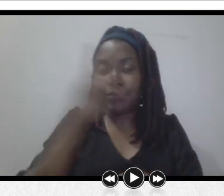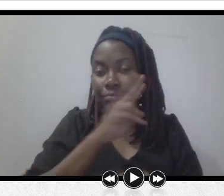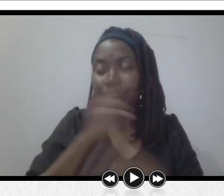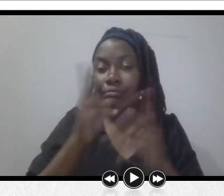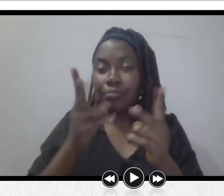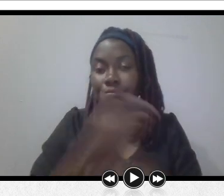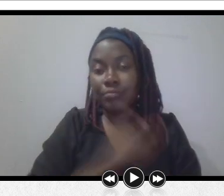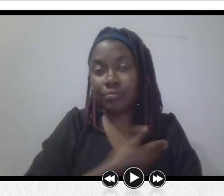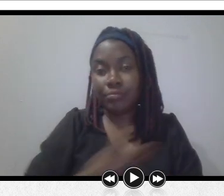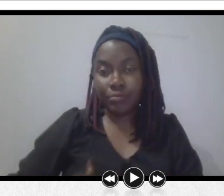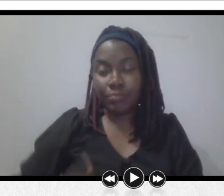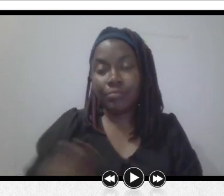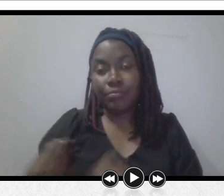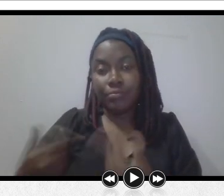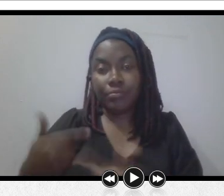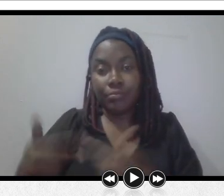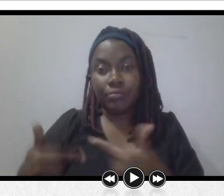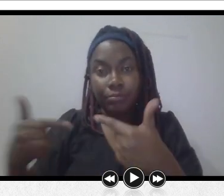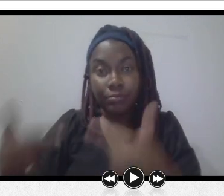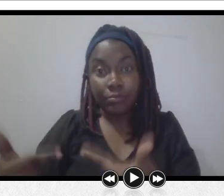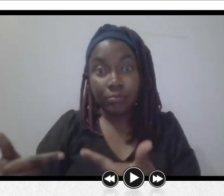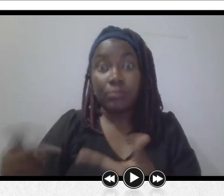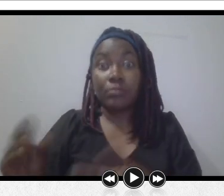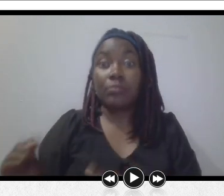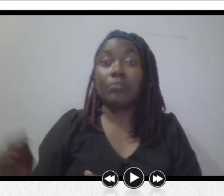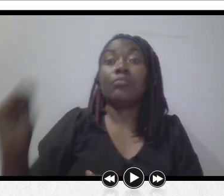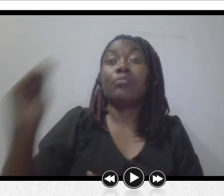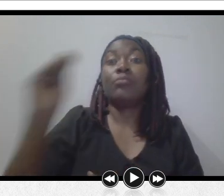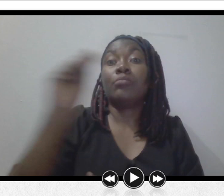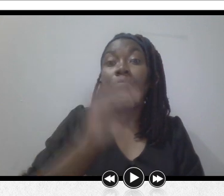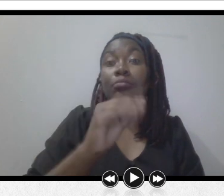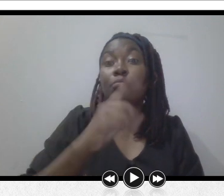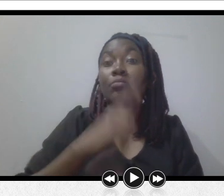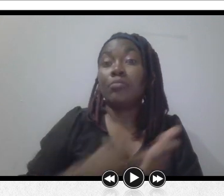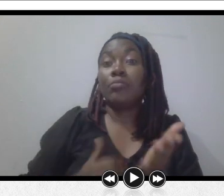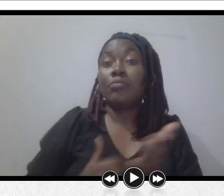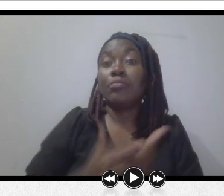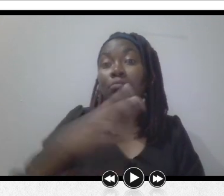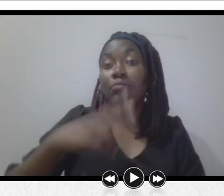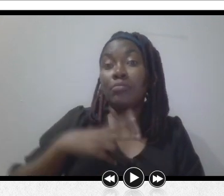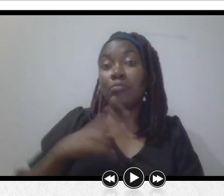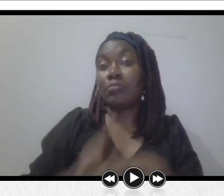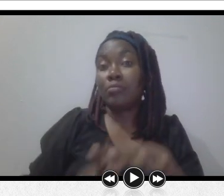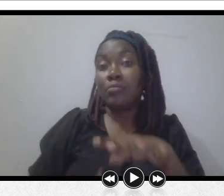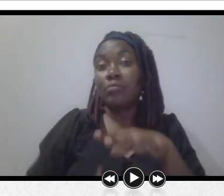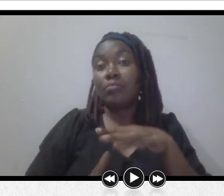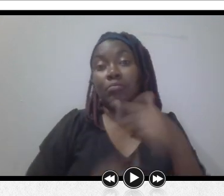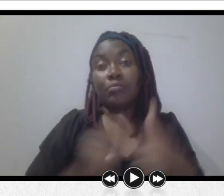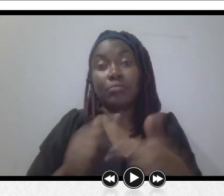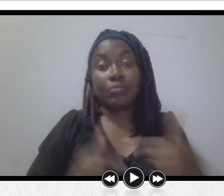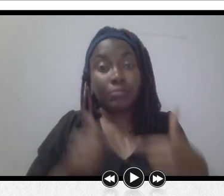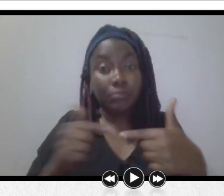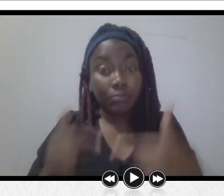próprio poder público como prestador de serviço, e passamos a ter a iniciativa privada tomando a frente, executando